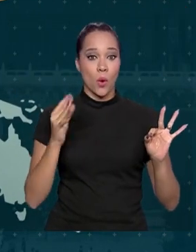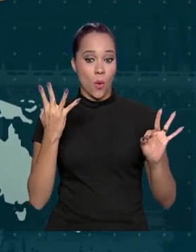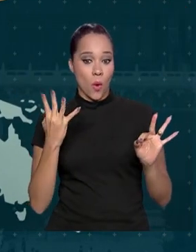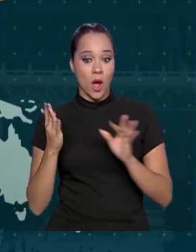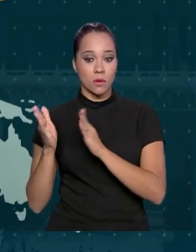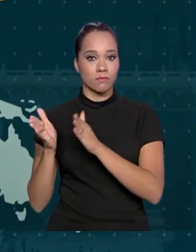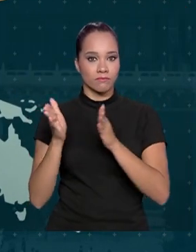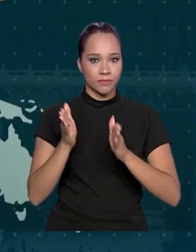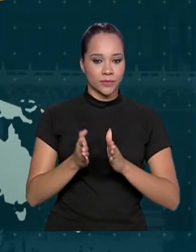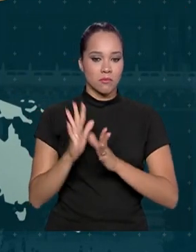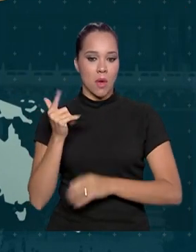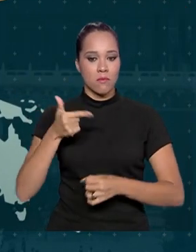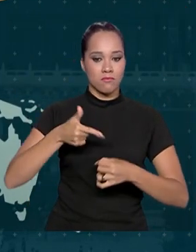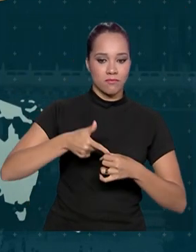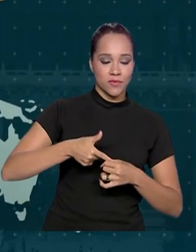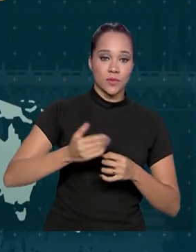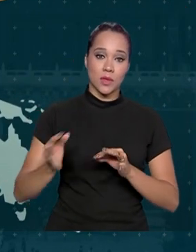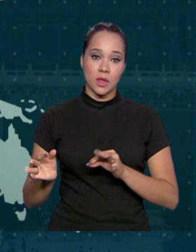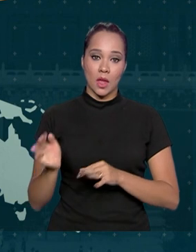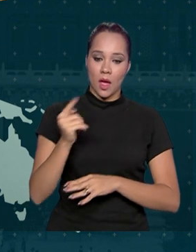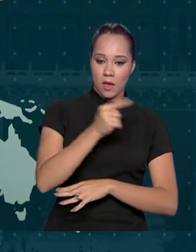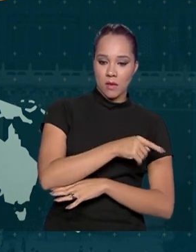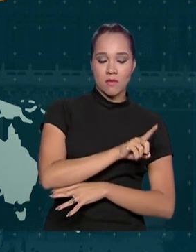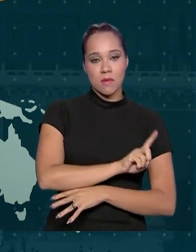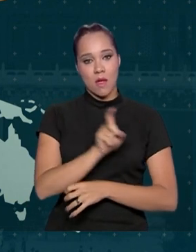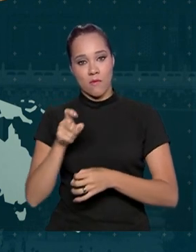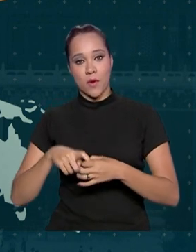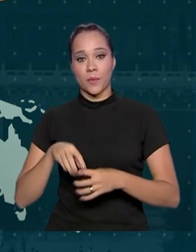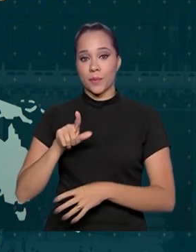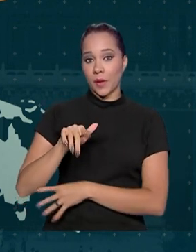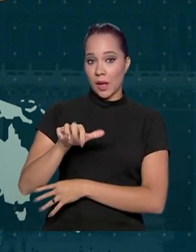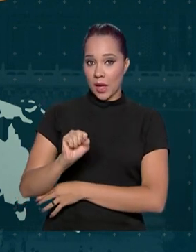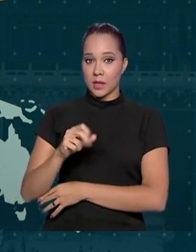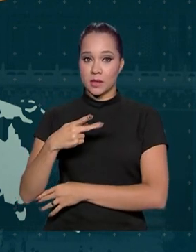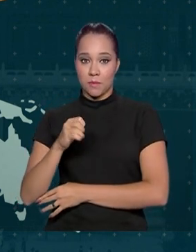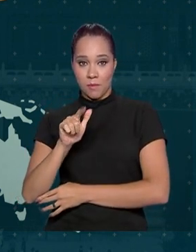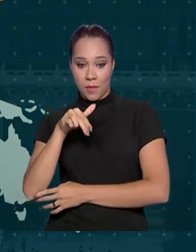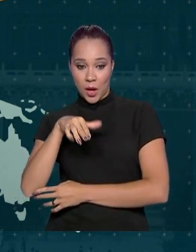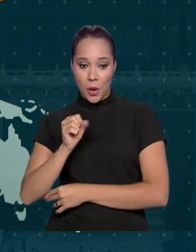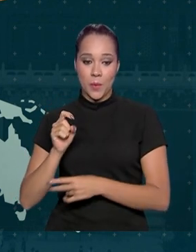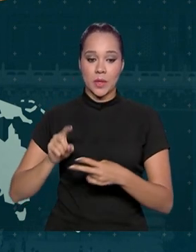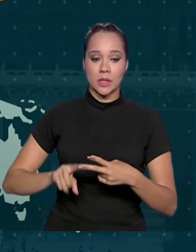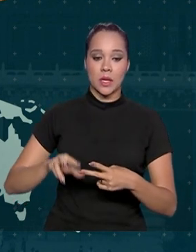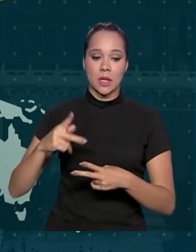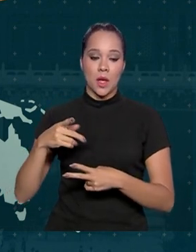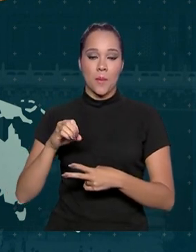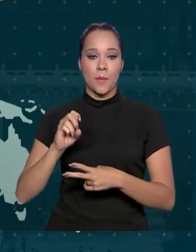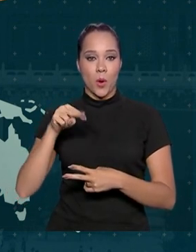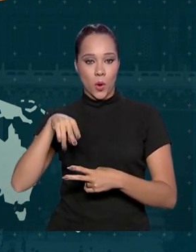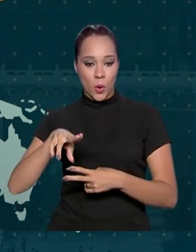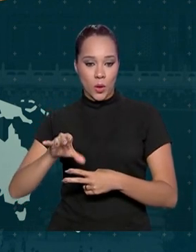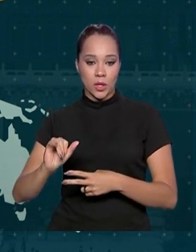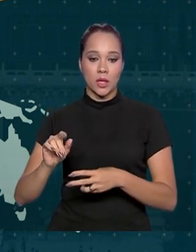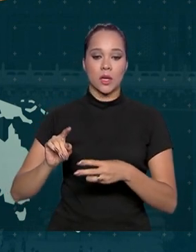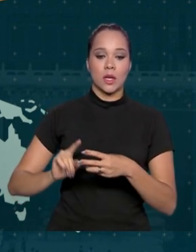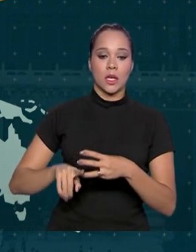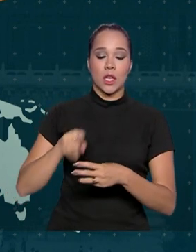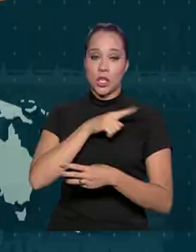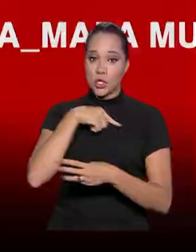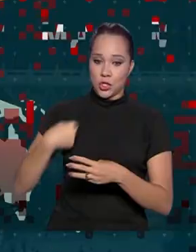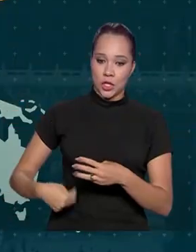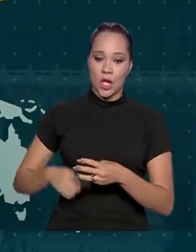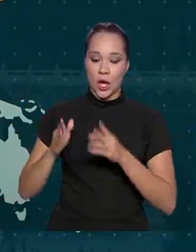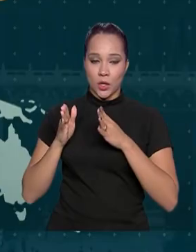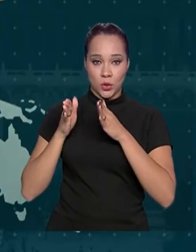para reabastecimento na ida e na volta. Las Palmas na Espanha, Varsóvia na Polônia, em Uruqui na China. Os aviões